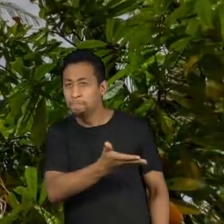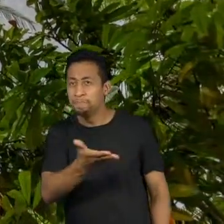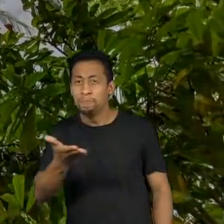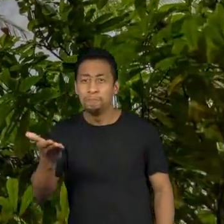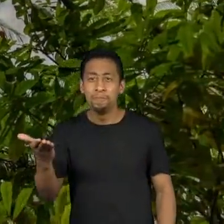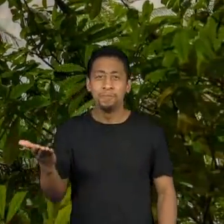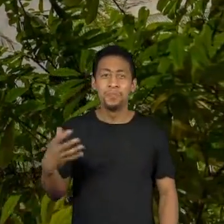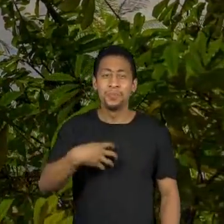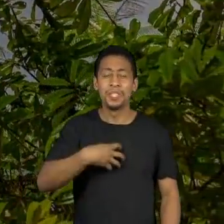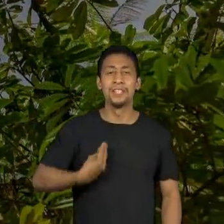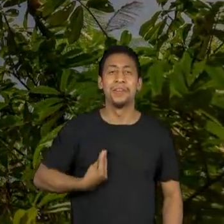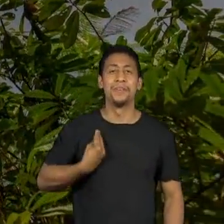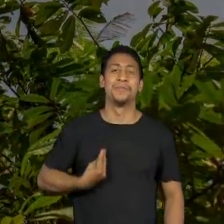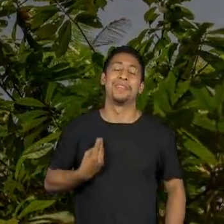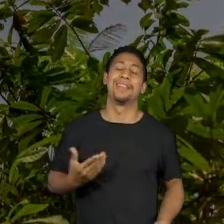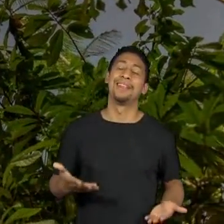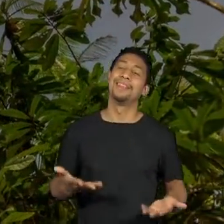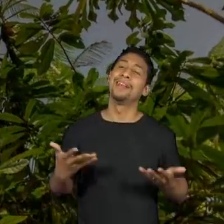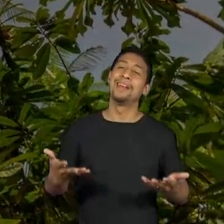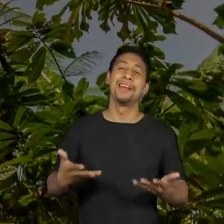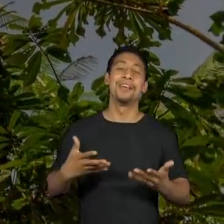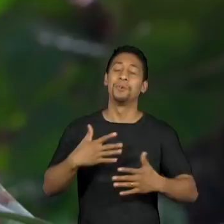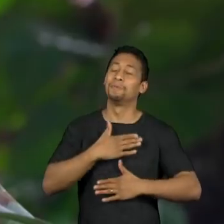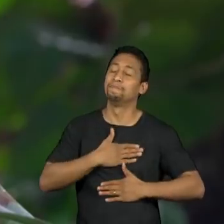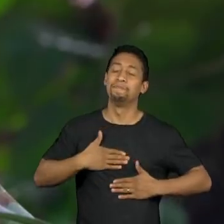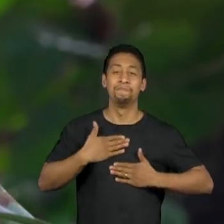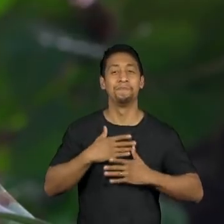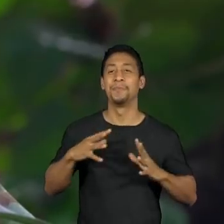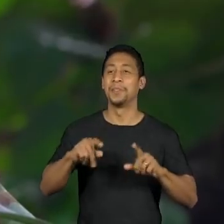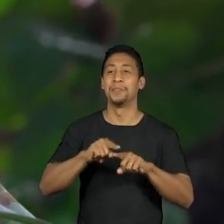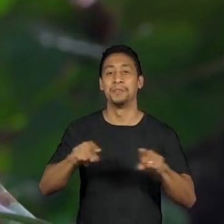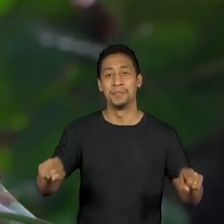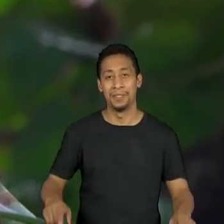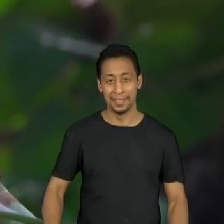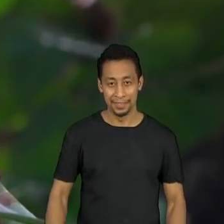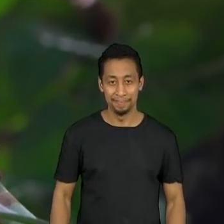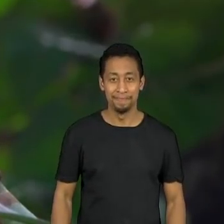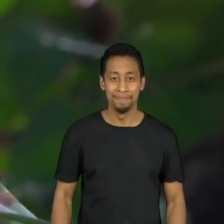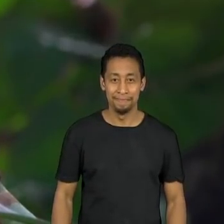leve e mais satisfatória para todos nós.